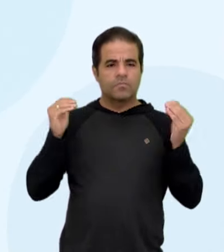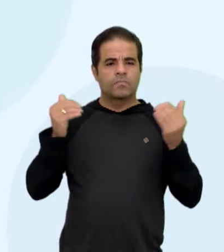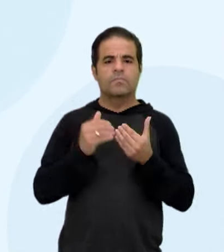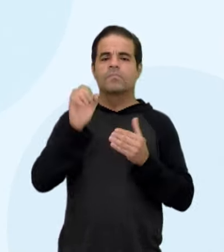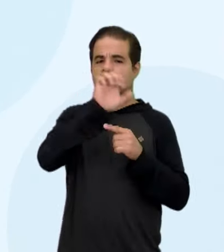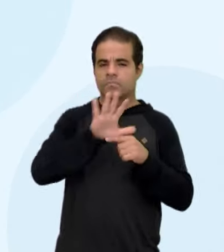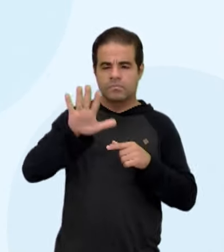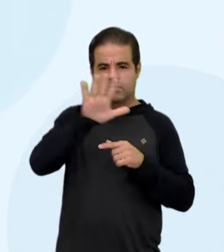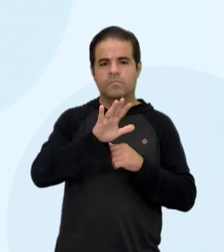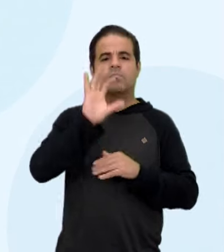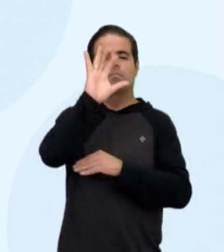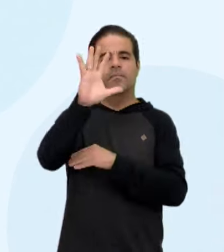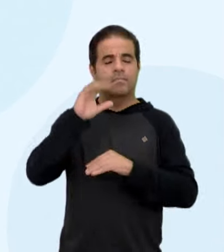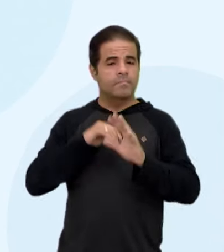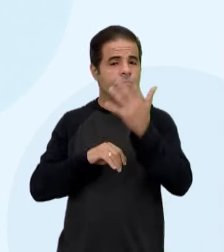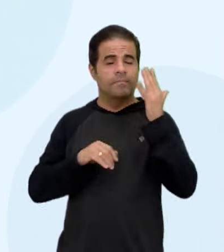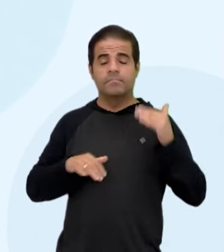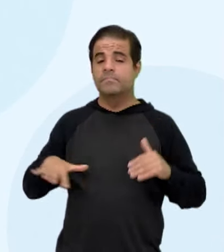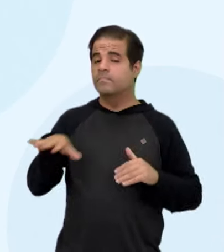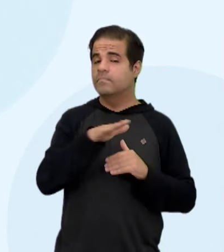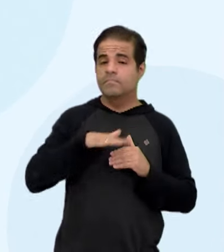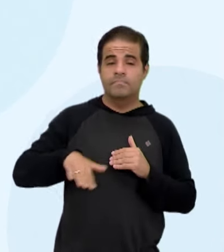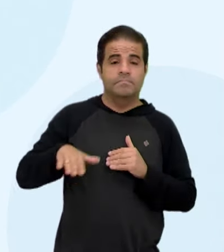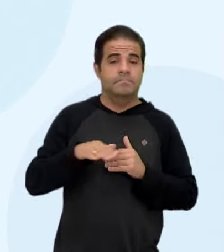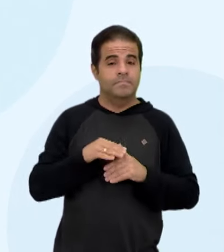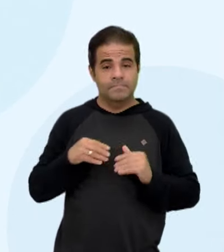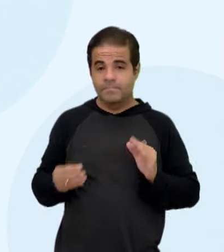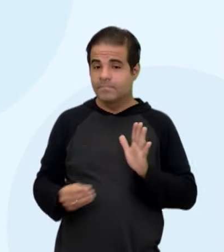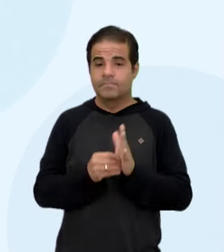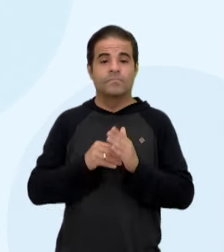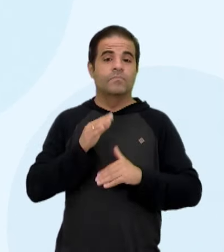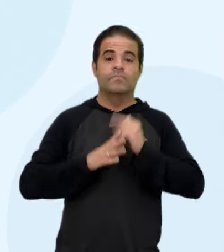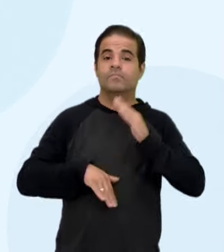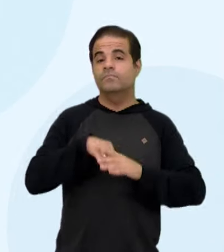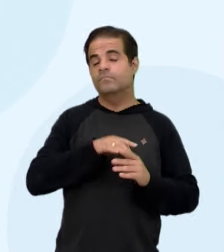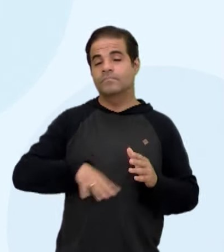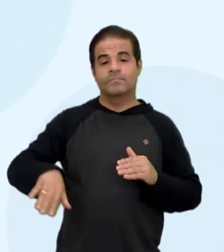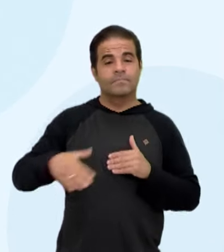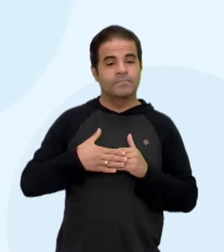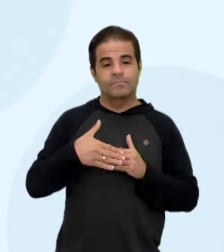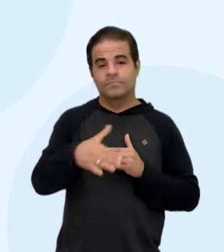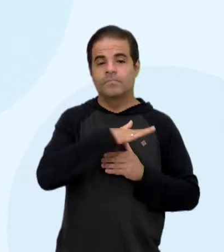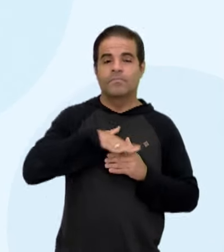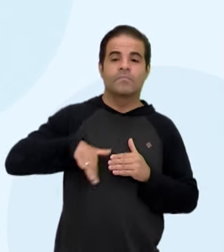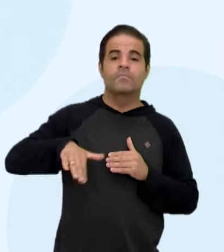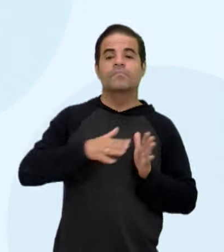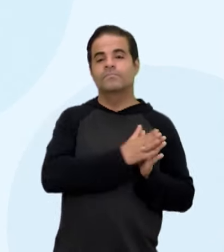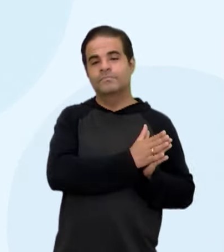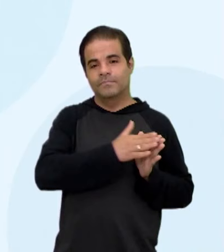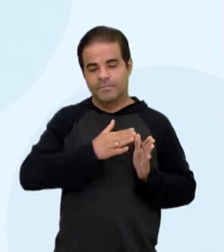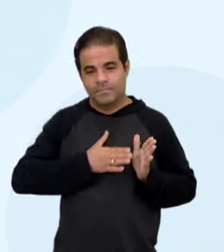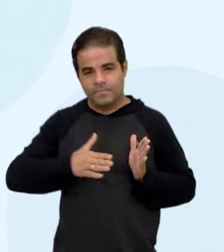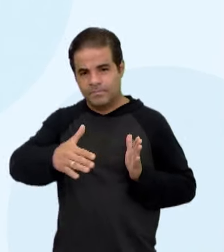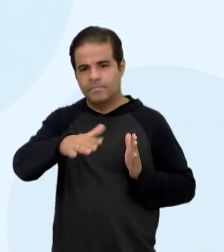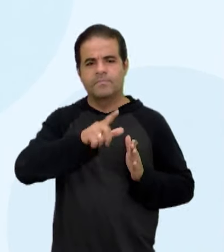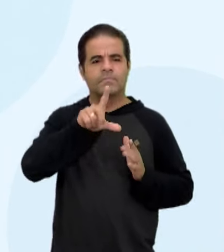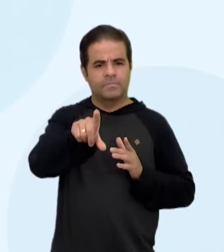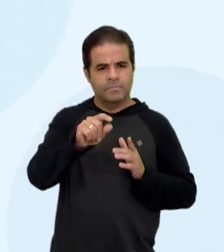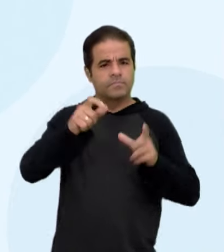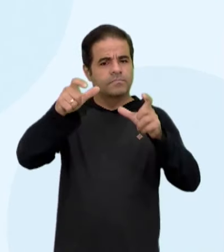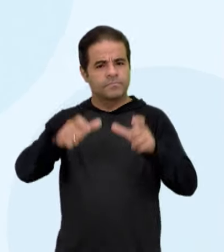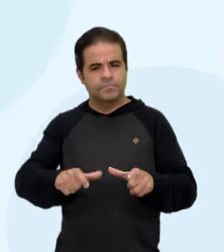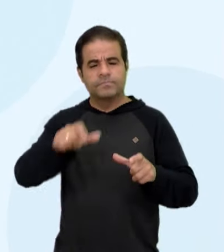Europeia de Paisagem, ela, no caso, né, a paisagem designa uma parte do território, tal